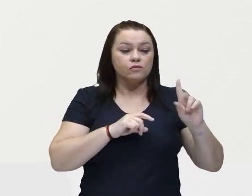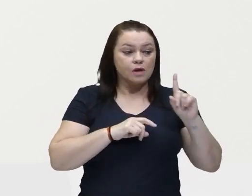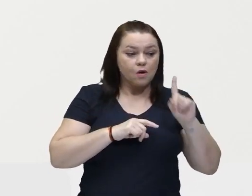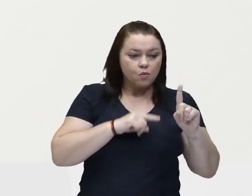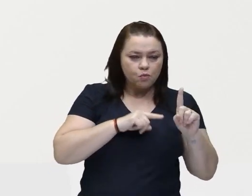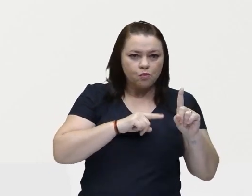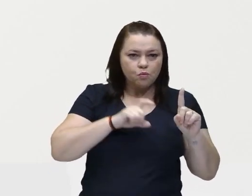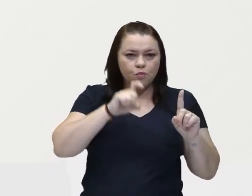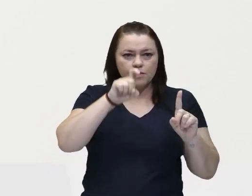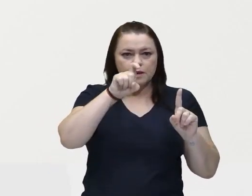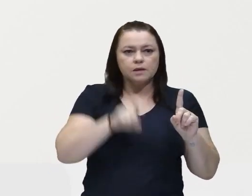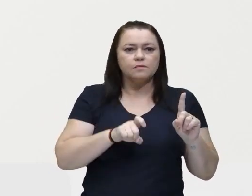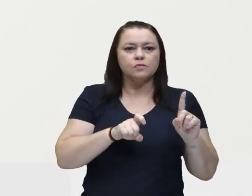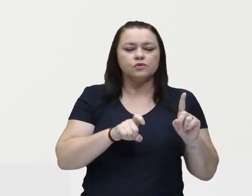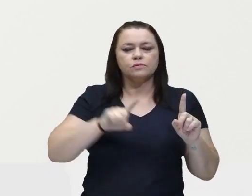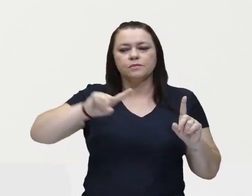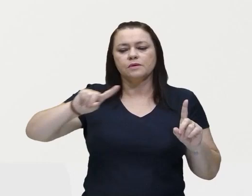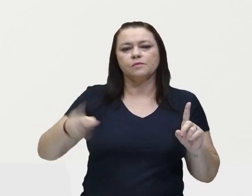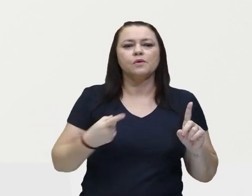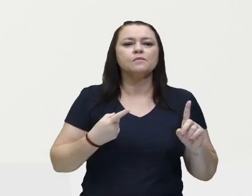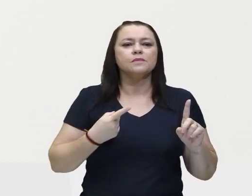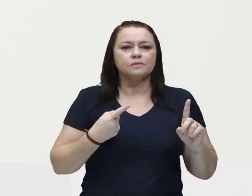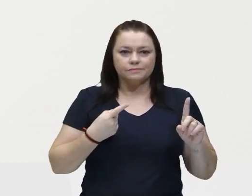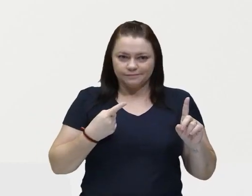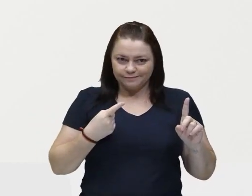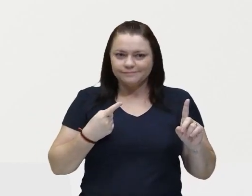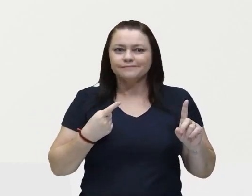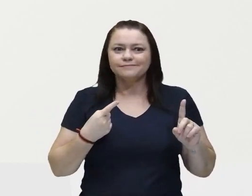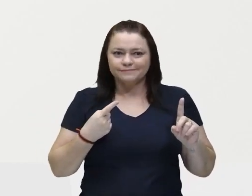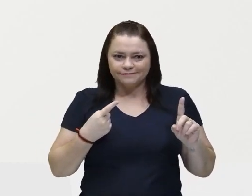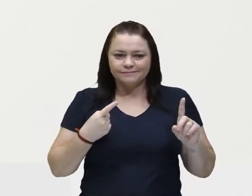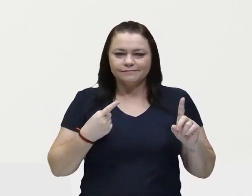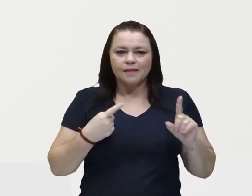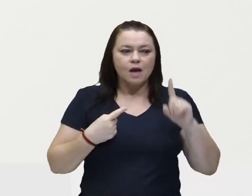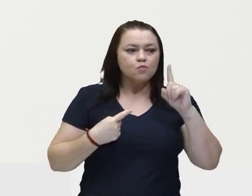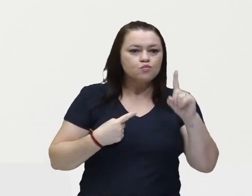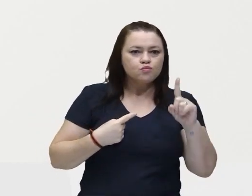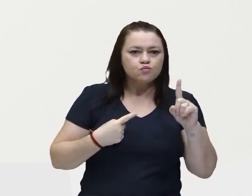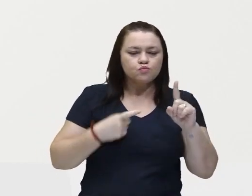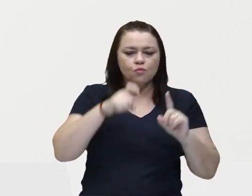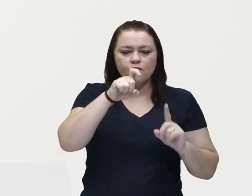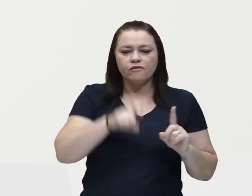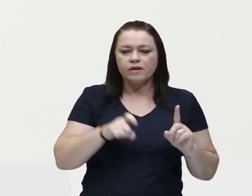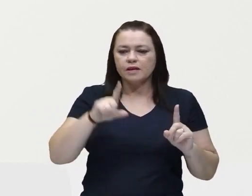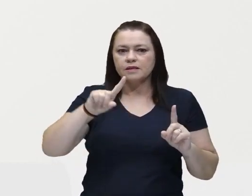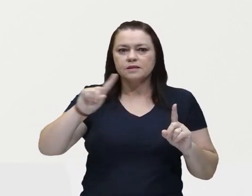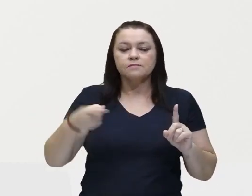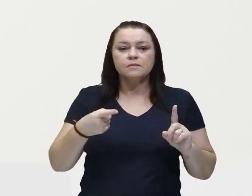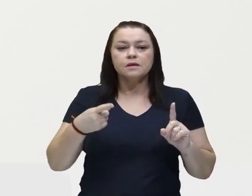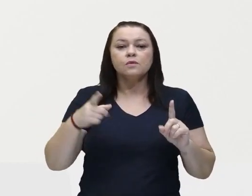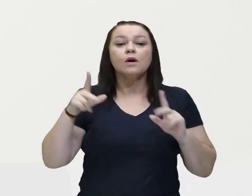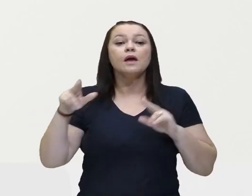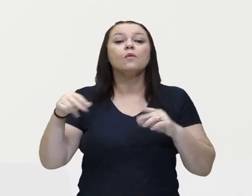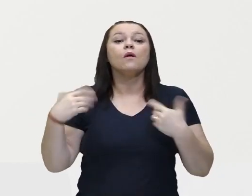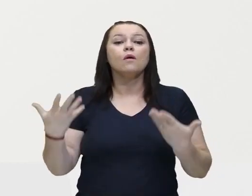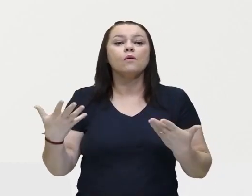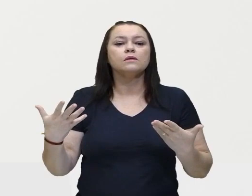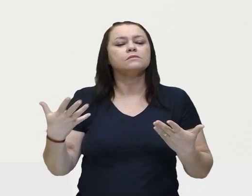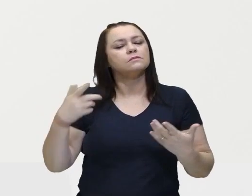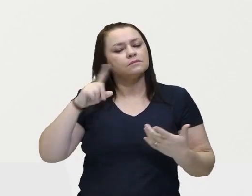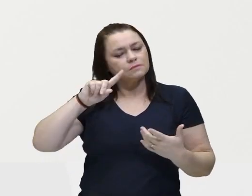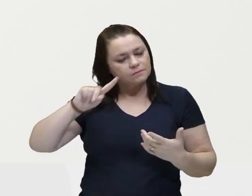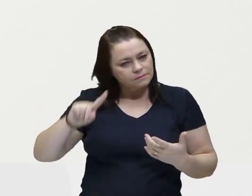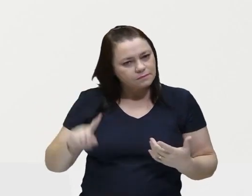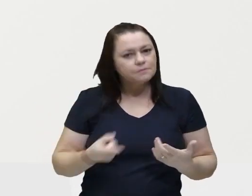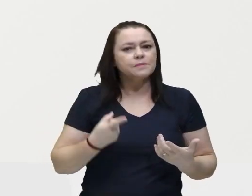quanto? Por 1000. Muito bem. E 1 vezes 1000 é quanto? 1000. Então, quantos gramas